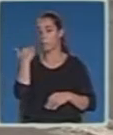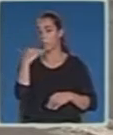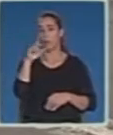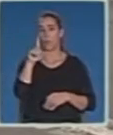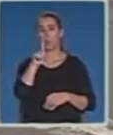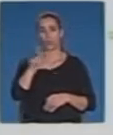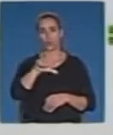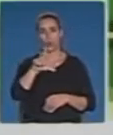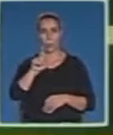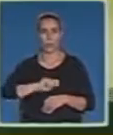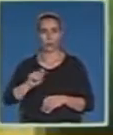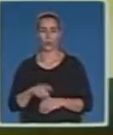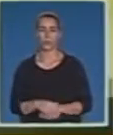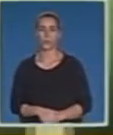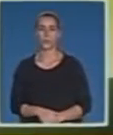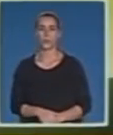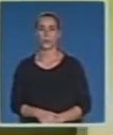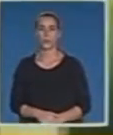julho.